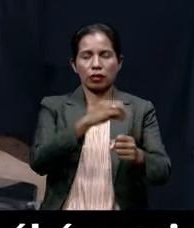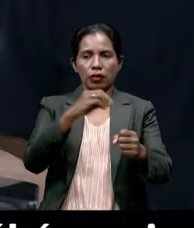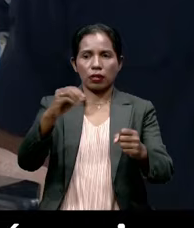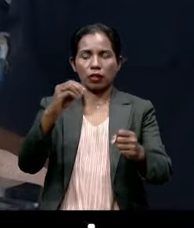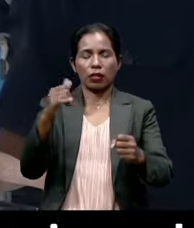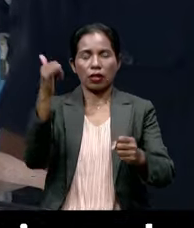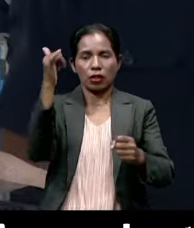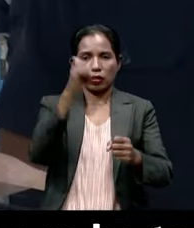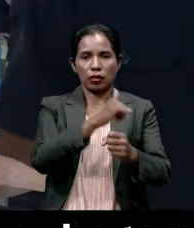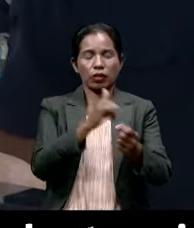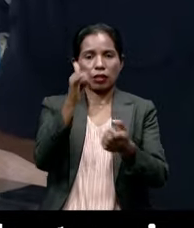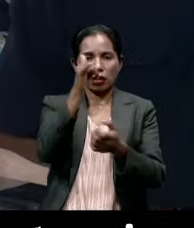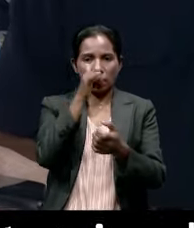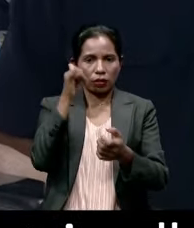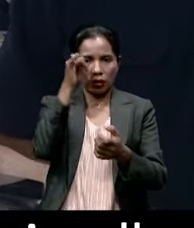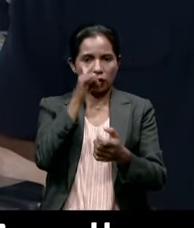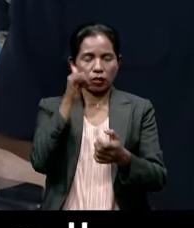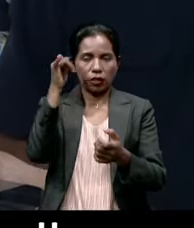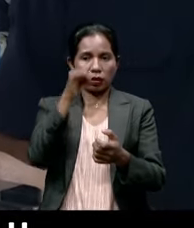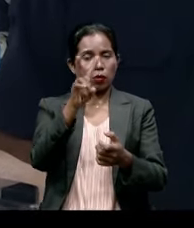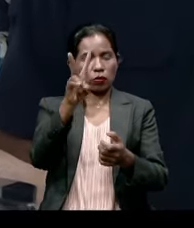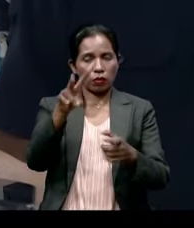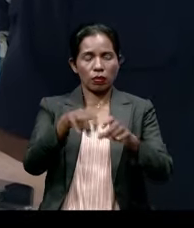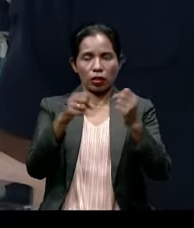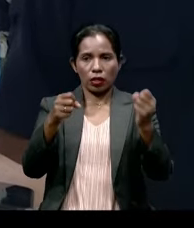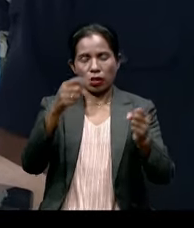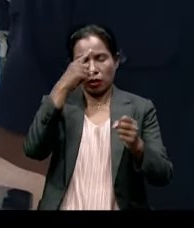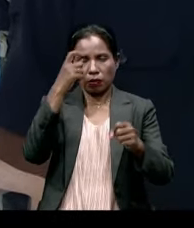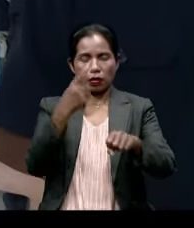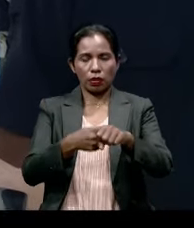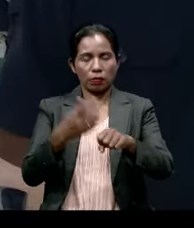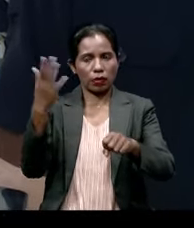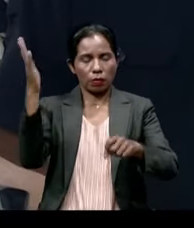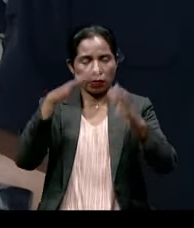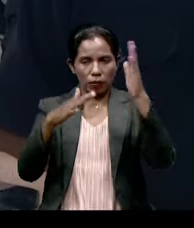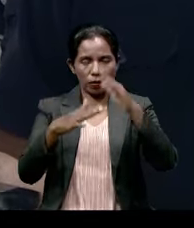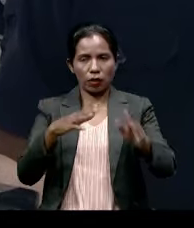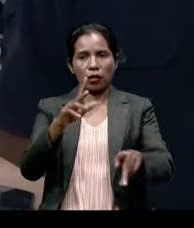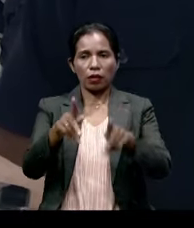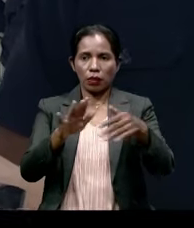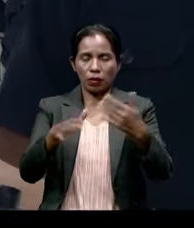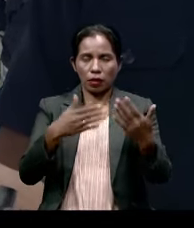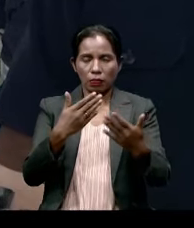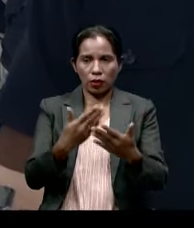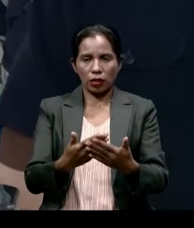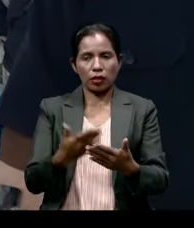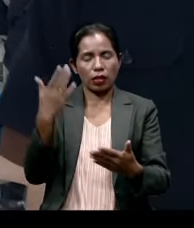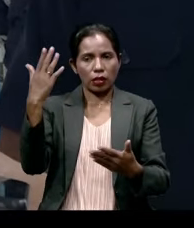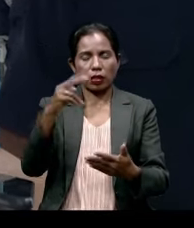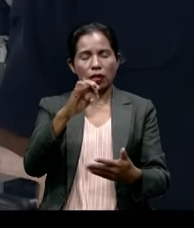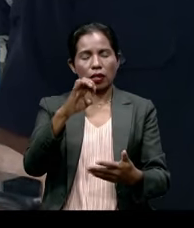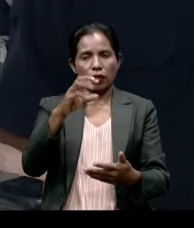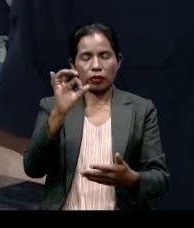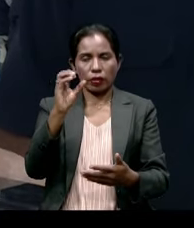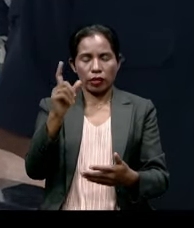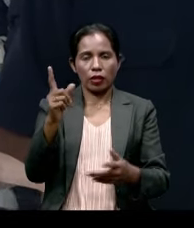rua ne mos estragus tamane ma kai momento akonsimento ne itenia patrolia na infeto